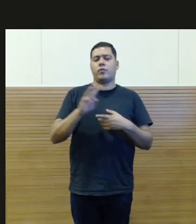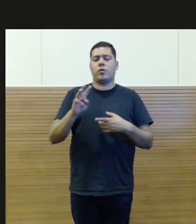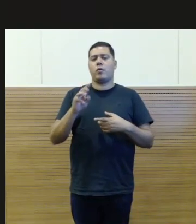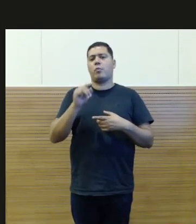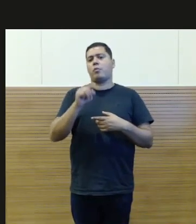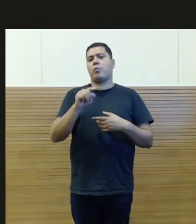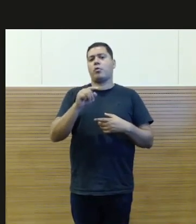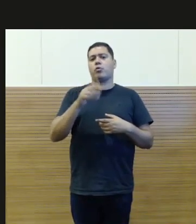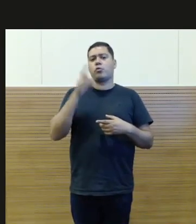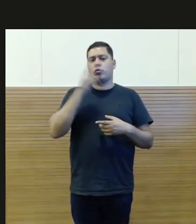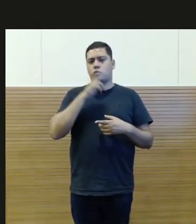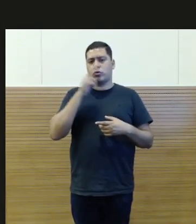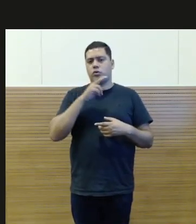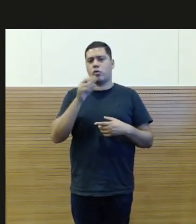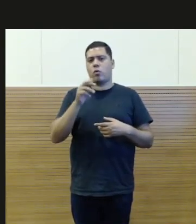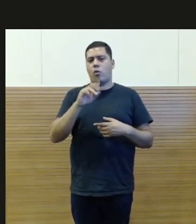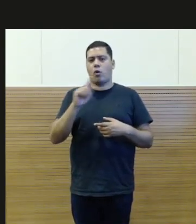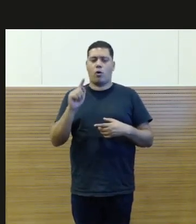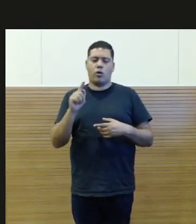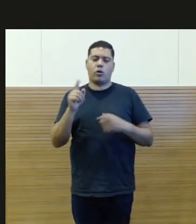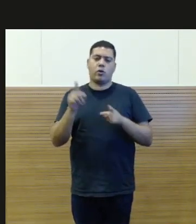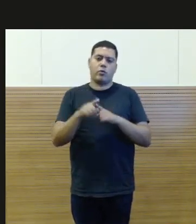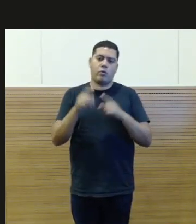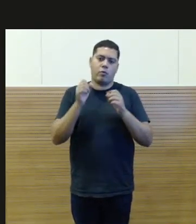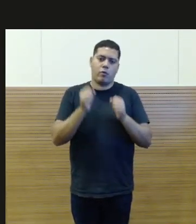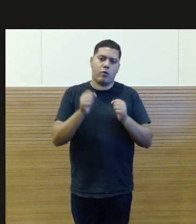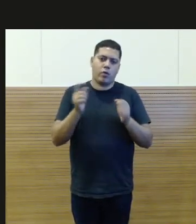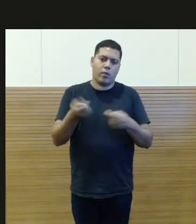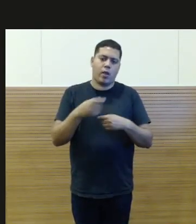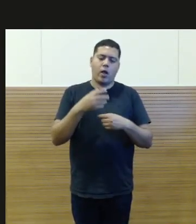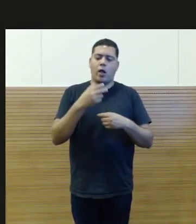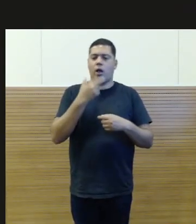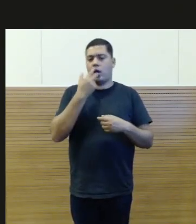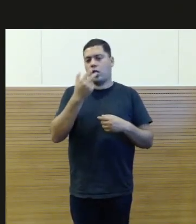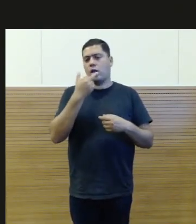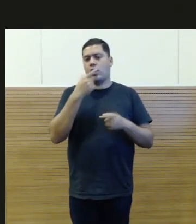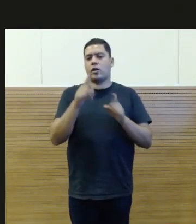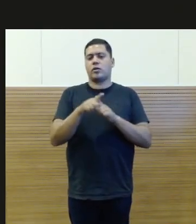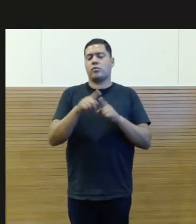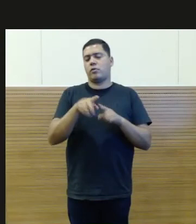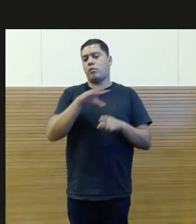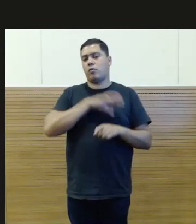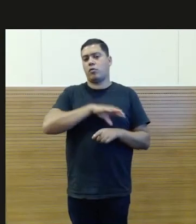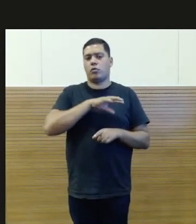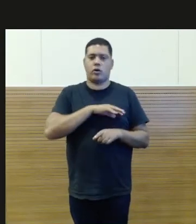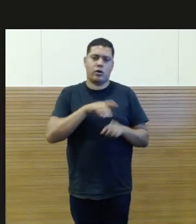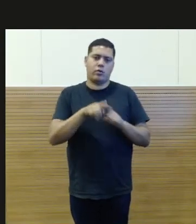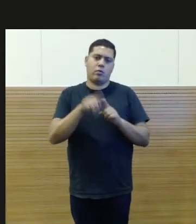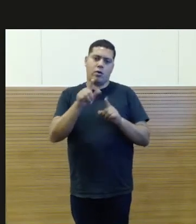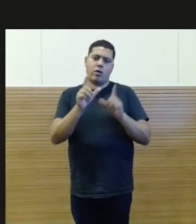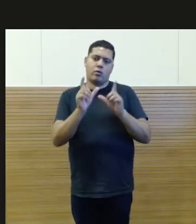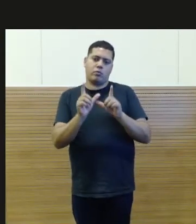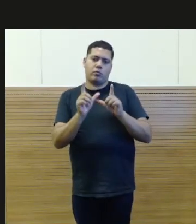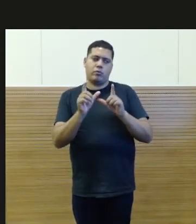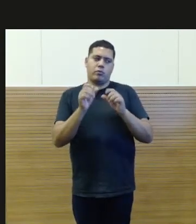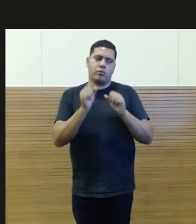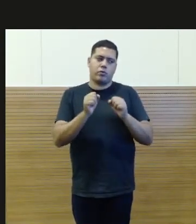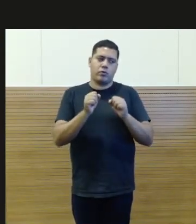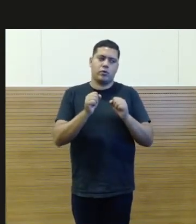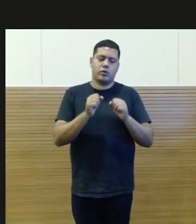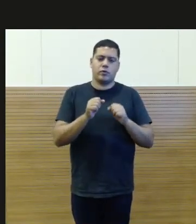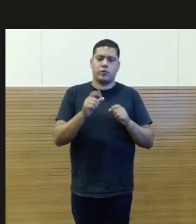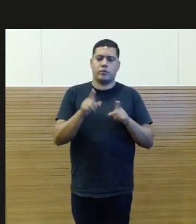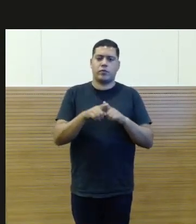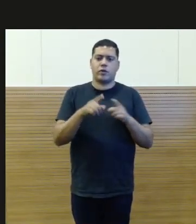parro.org/nutrition, também pode ser acessado em inglês e português, e com esse QR Code vocês também podem chegar na página. A gente tem as